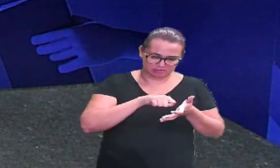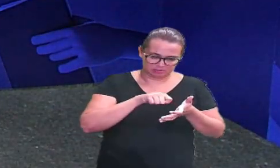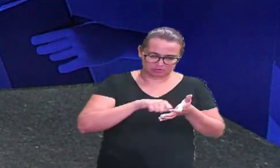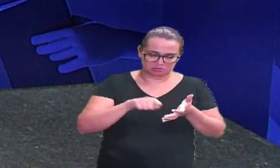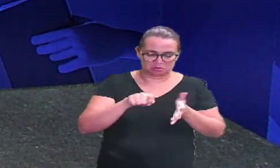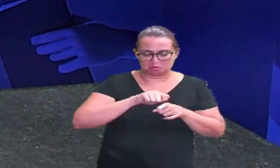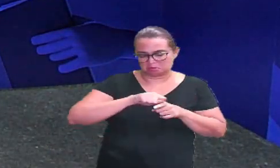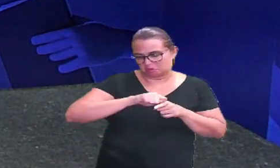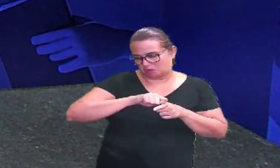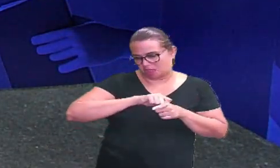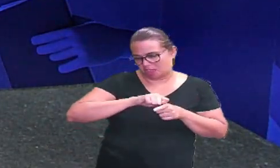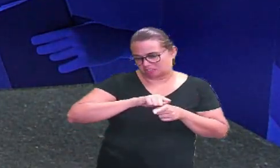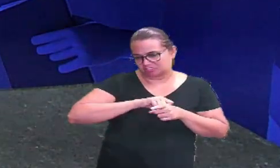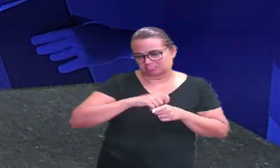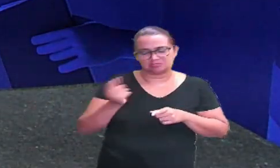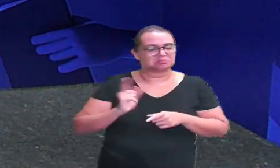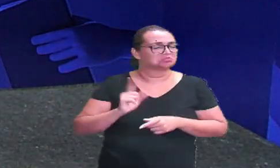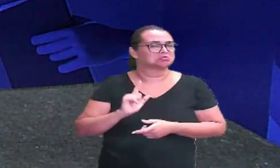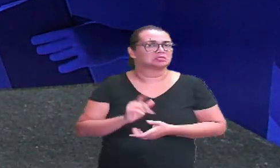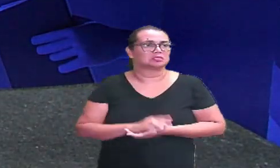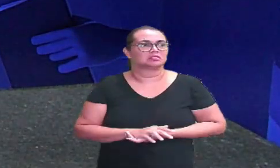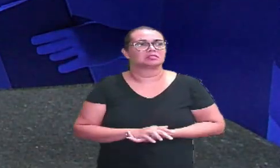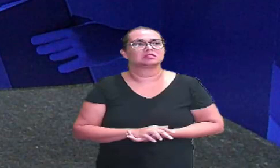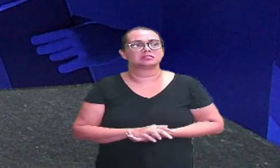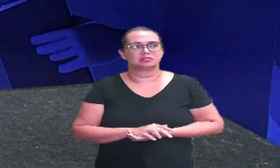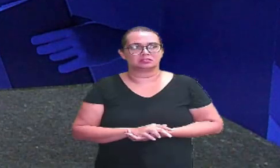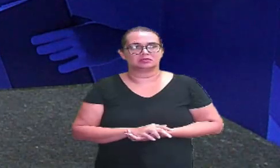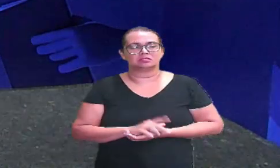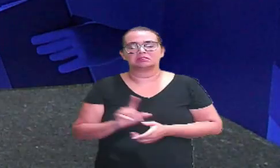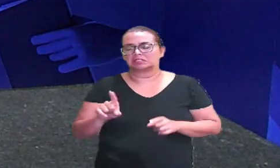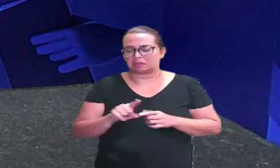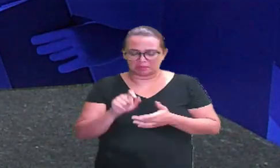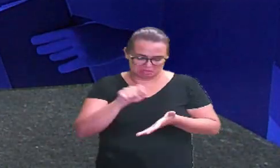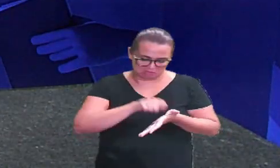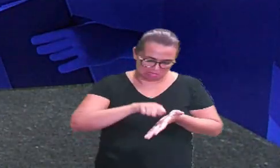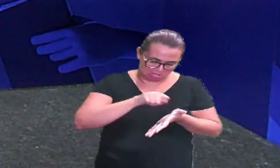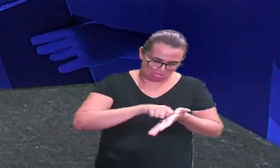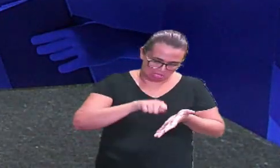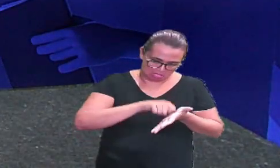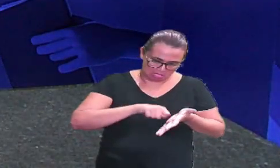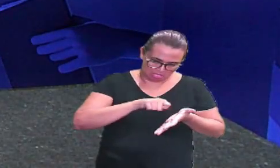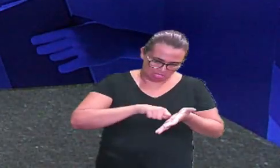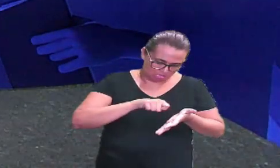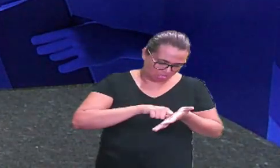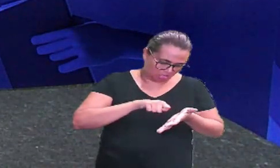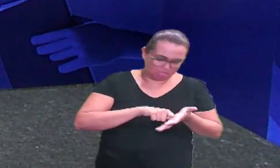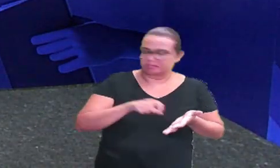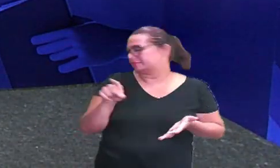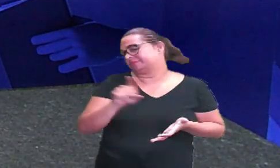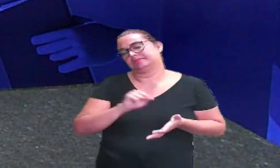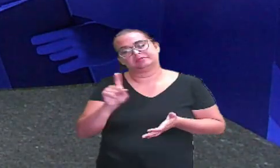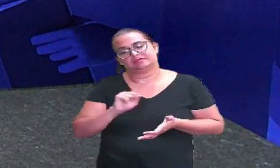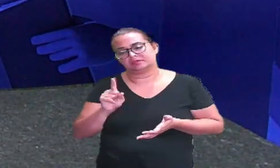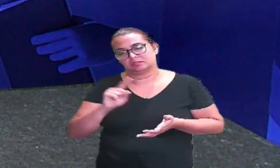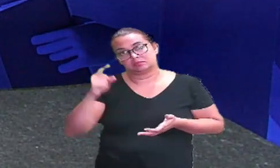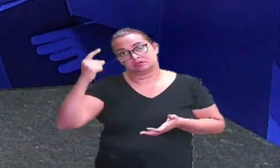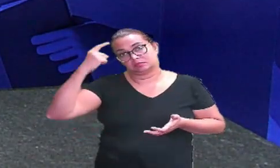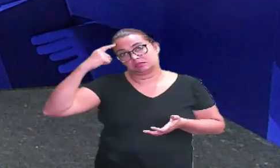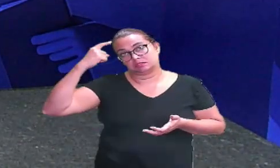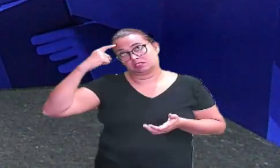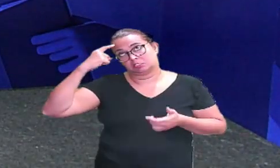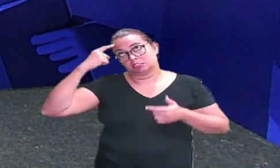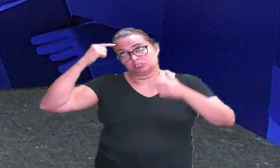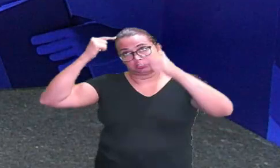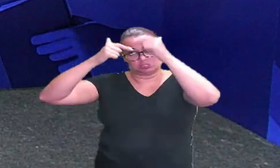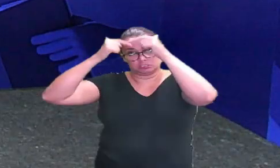e borracha, tá certo? E cálculos, né? Cálculos no papel, só cálculos